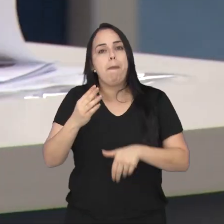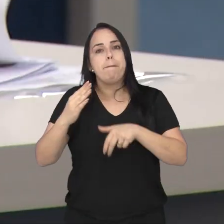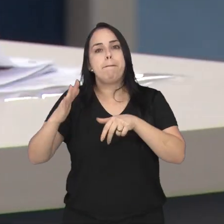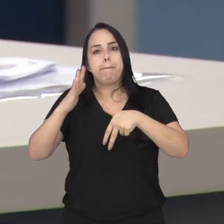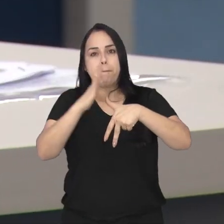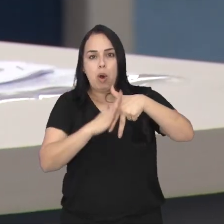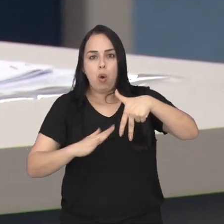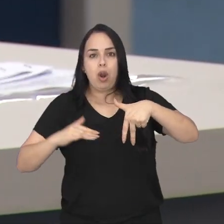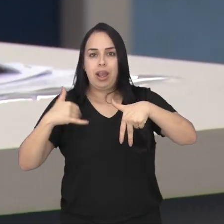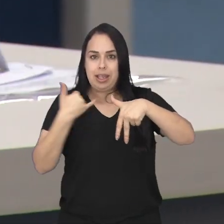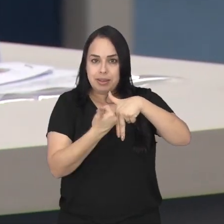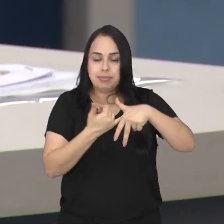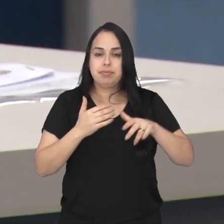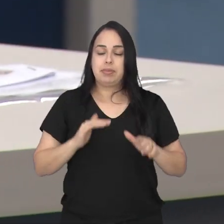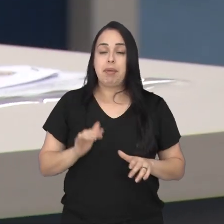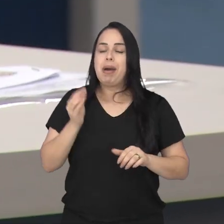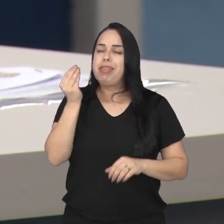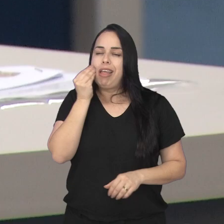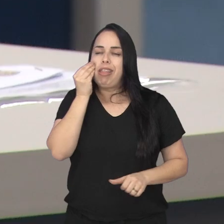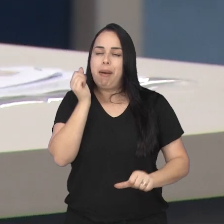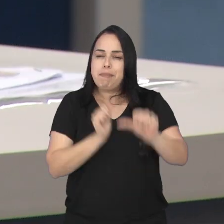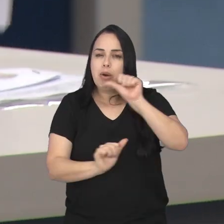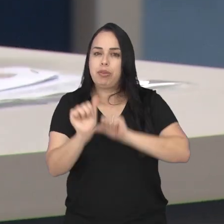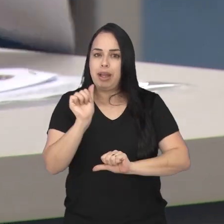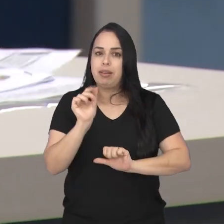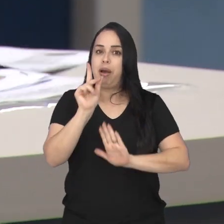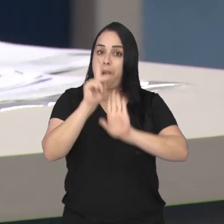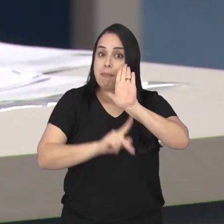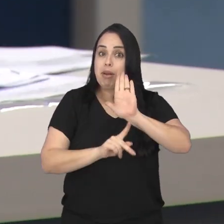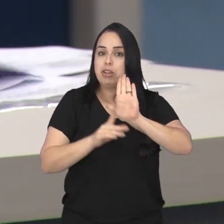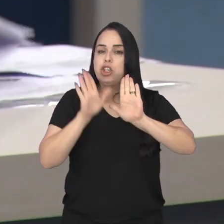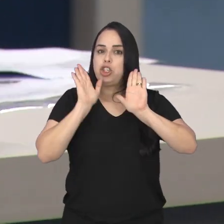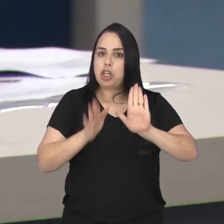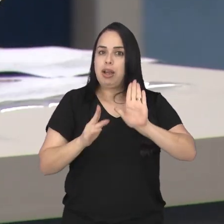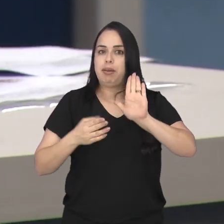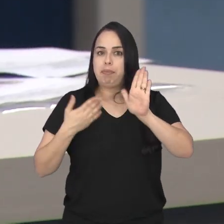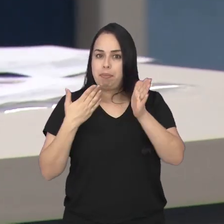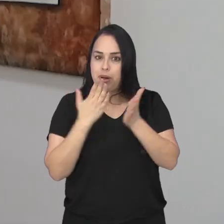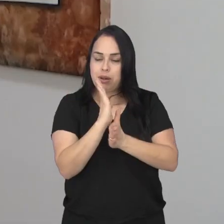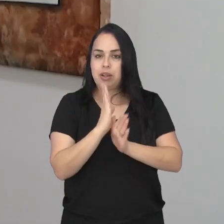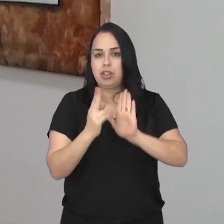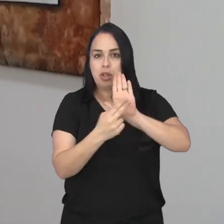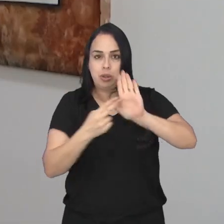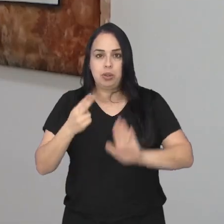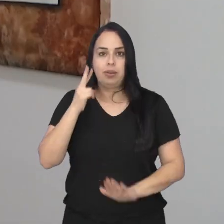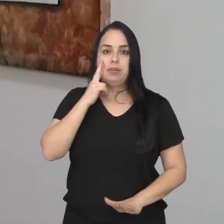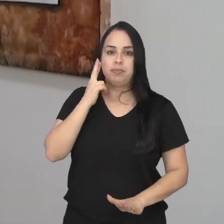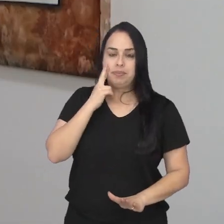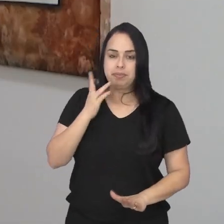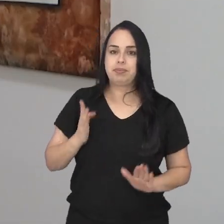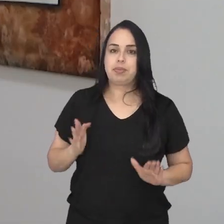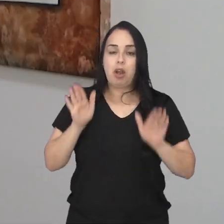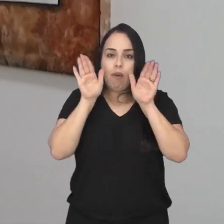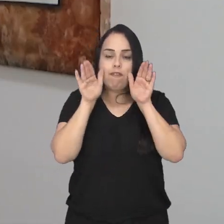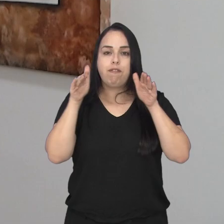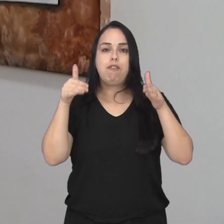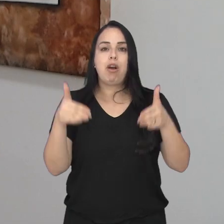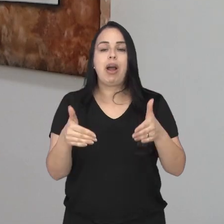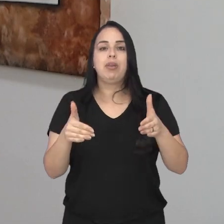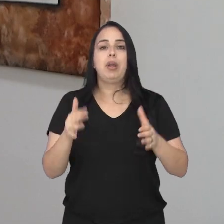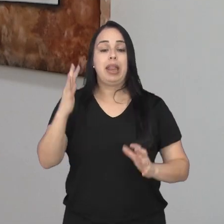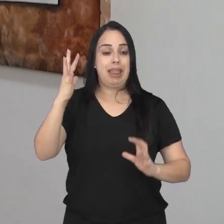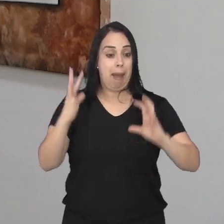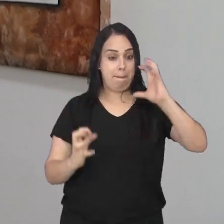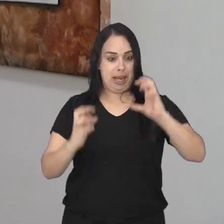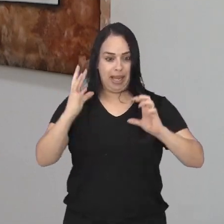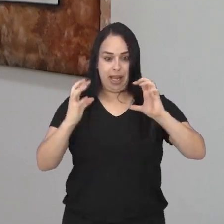bullying para tentar mudar esse cenário na cidade a câmara aprovou um projeto de lei de autoria do Vereador Renato Santiago voltado para gestão